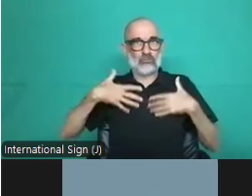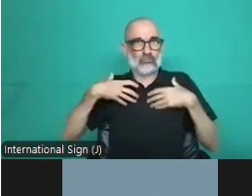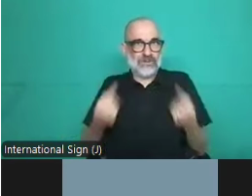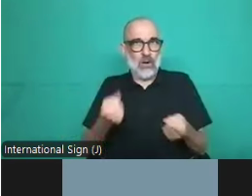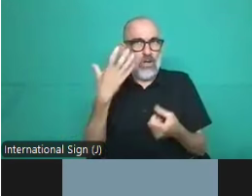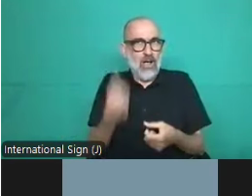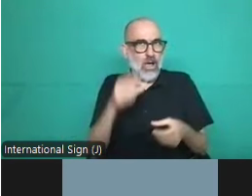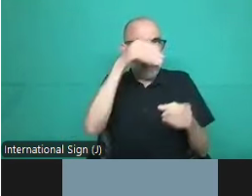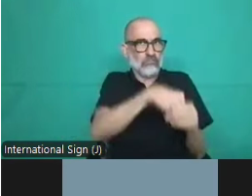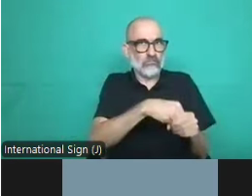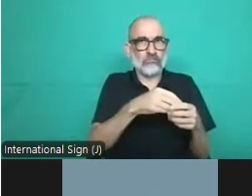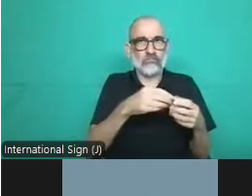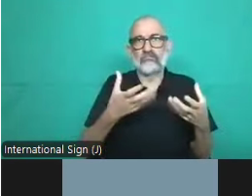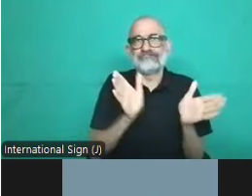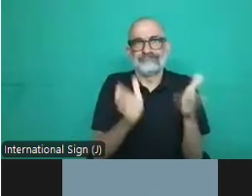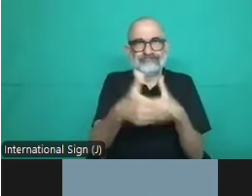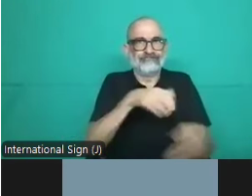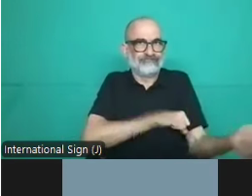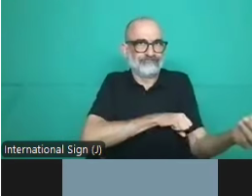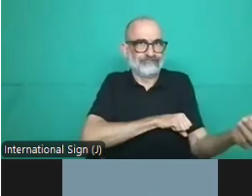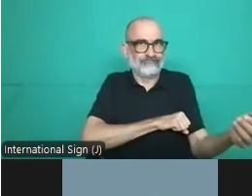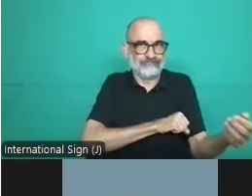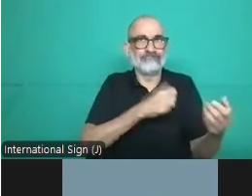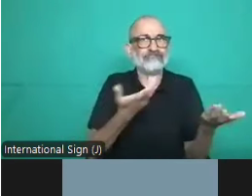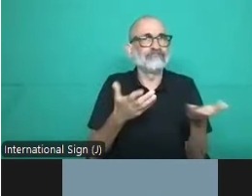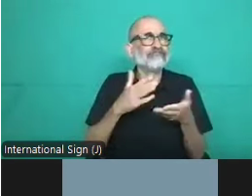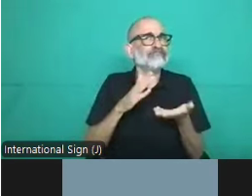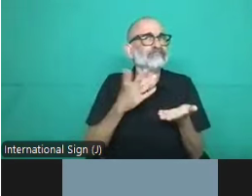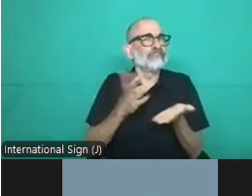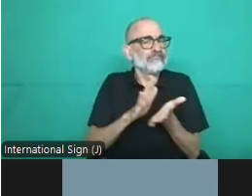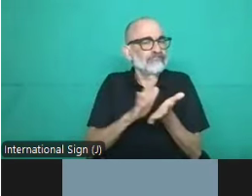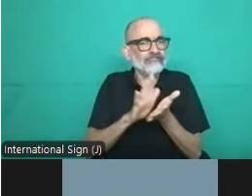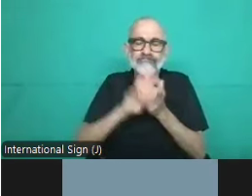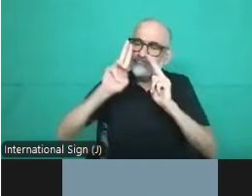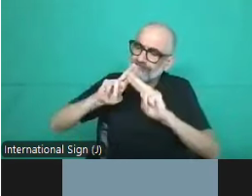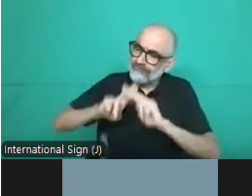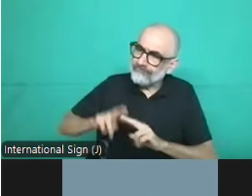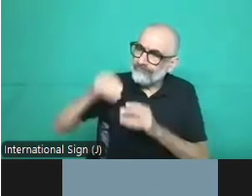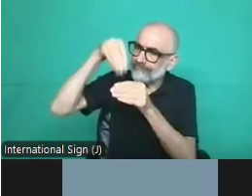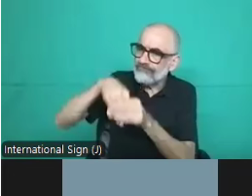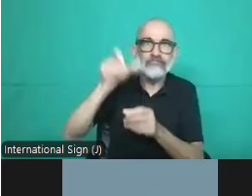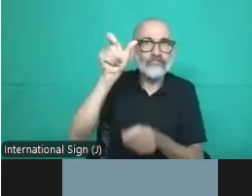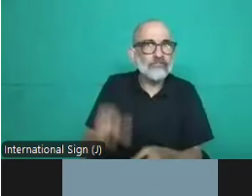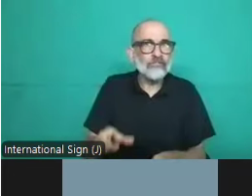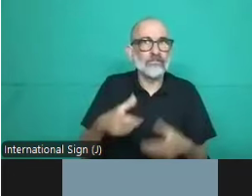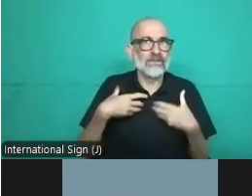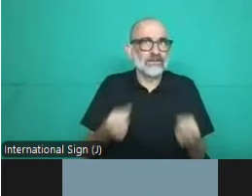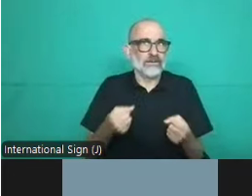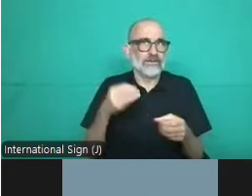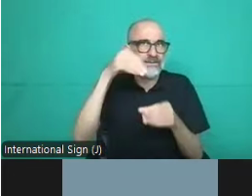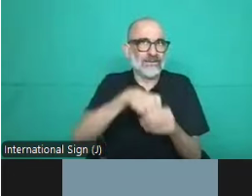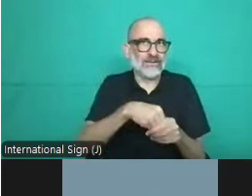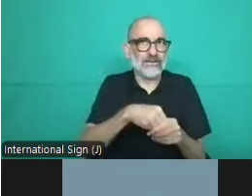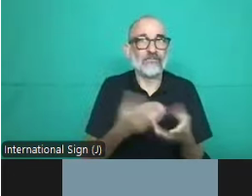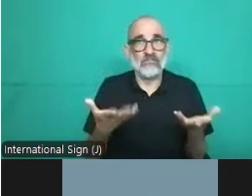resultados com base ao diagnóstico, a implementação do HARTS no Ministério de Saúde? Um dos principais resultados